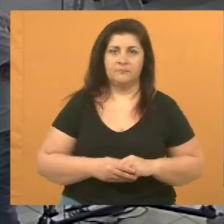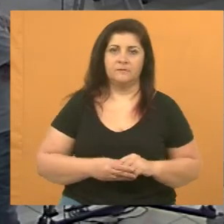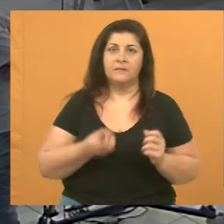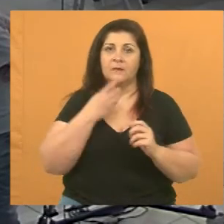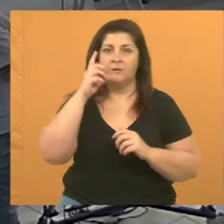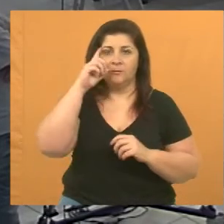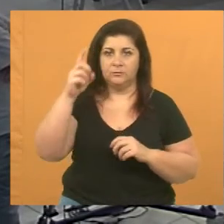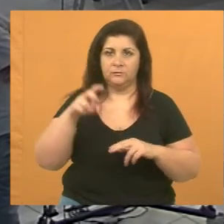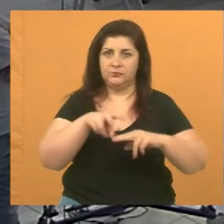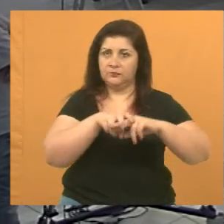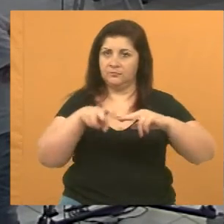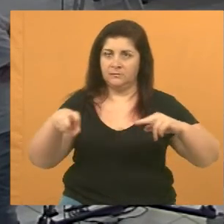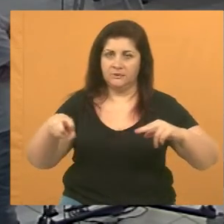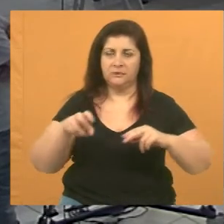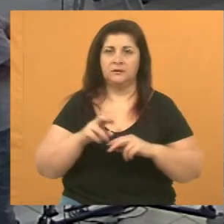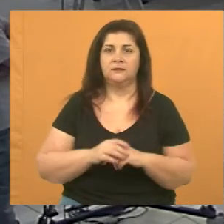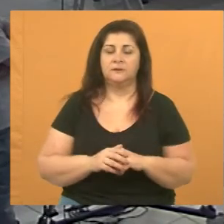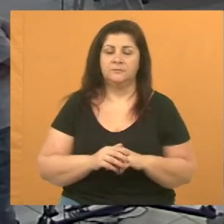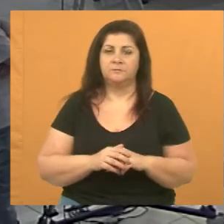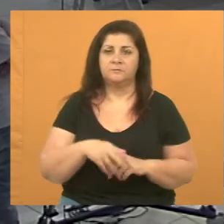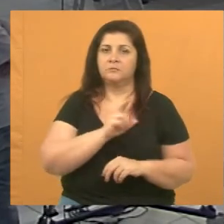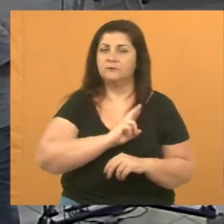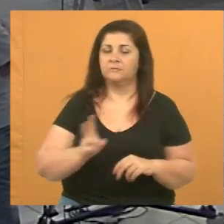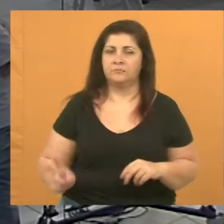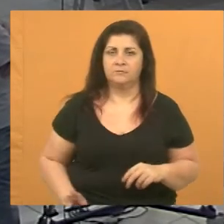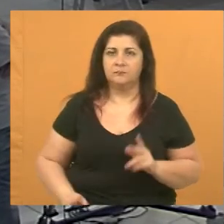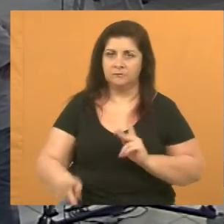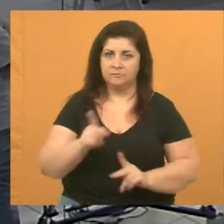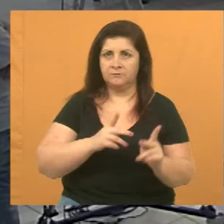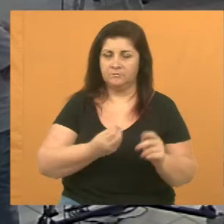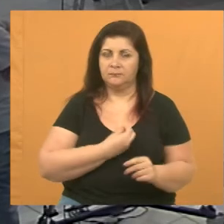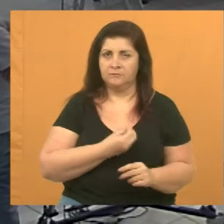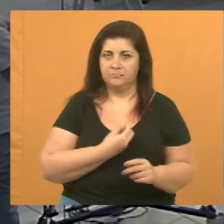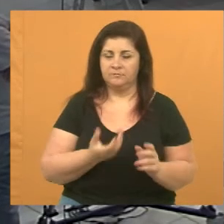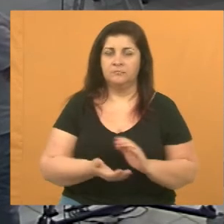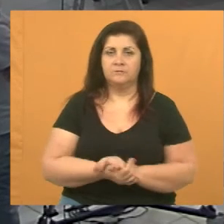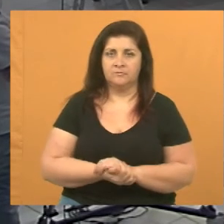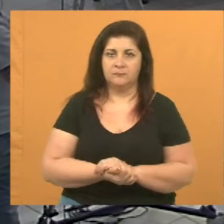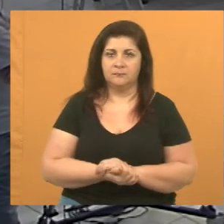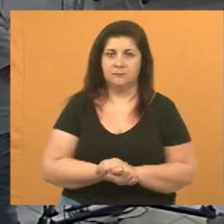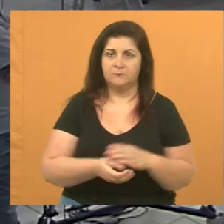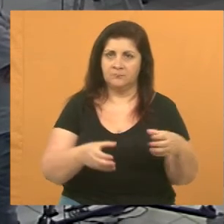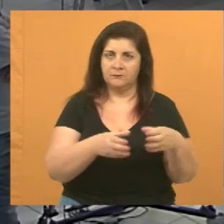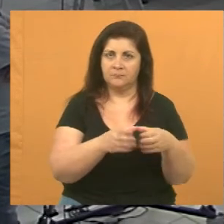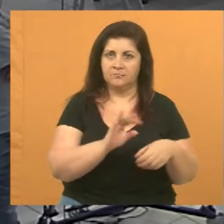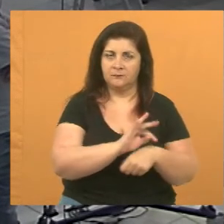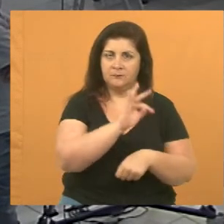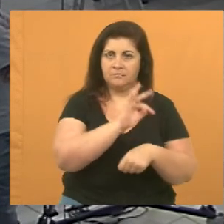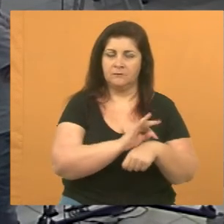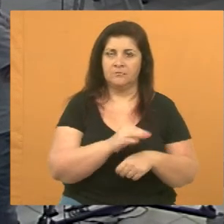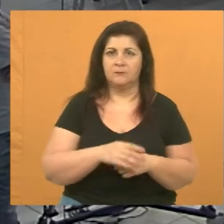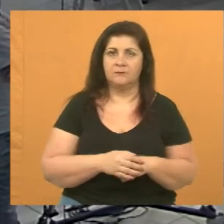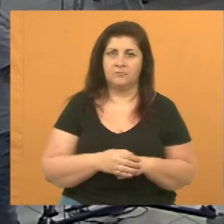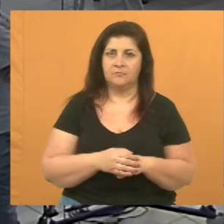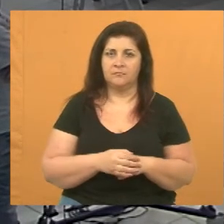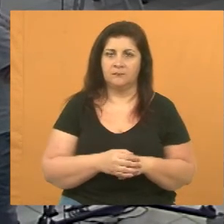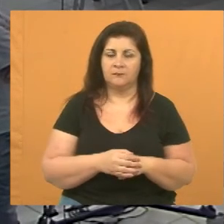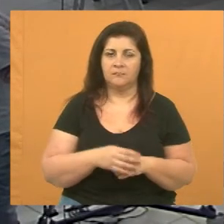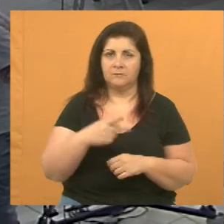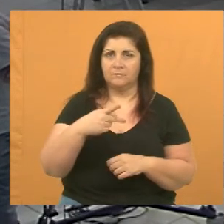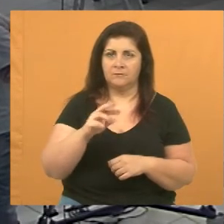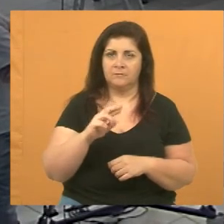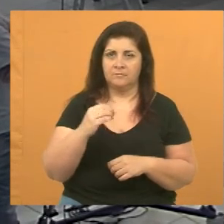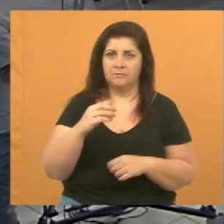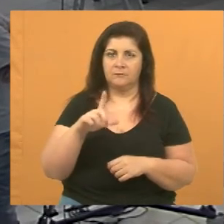Um bom dia à mesa, nobres vereadores, público aqui presente, equipe técnica aí da Fundação da